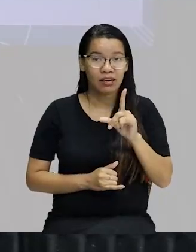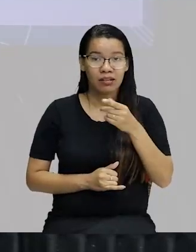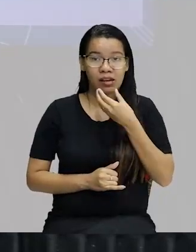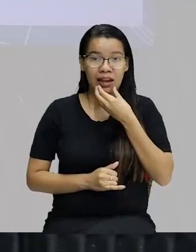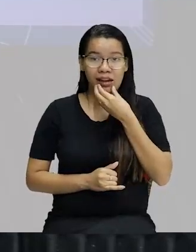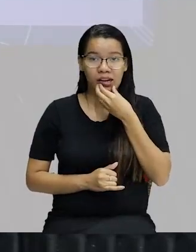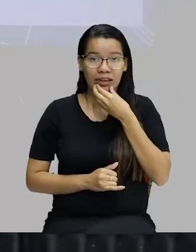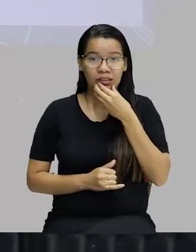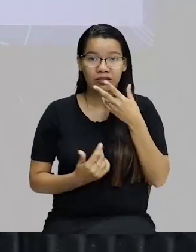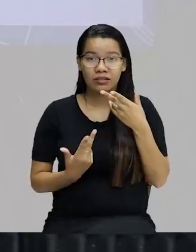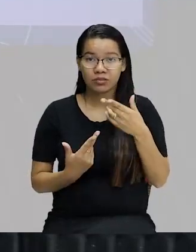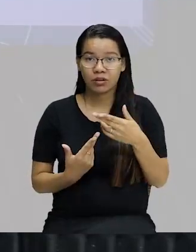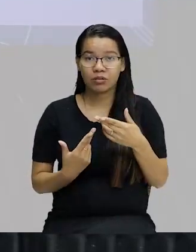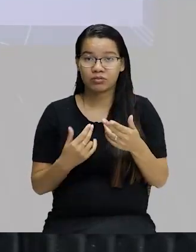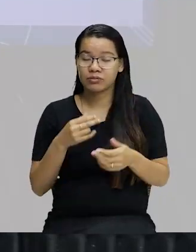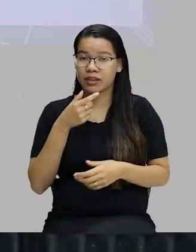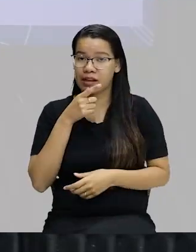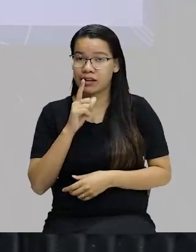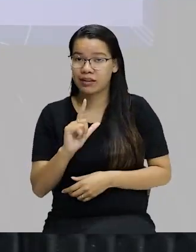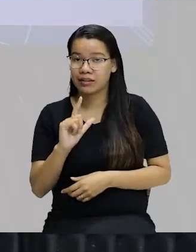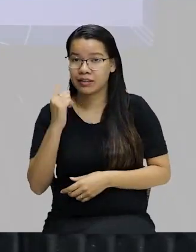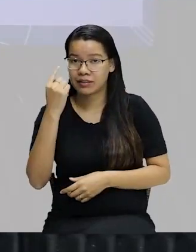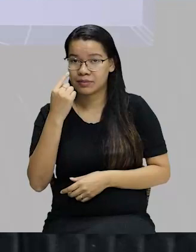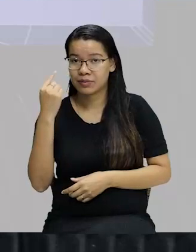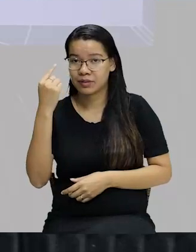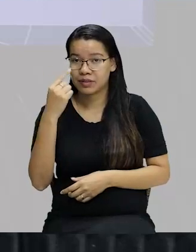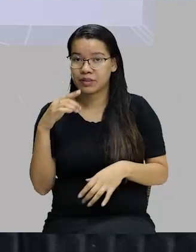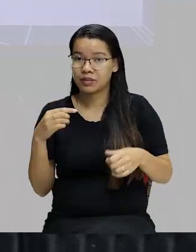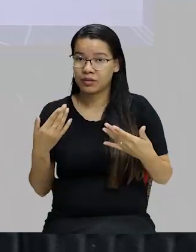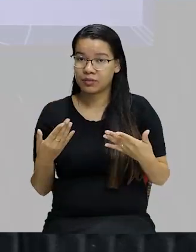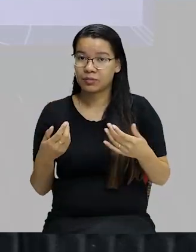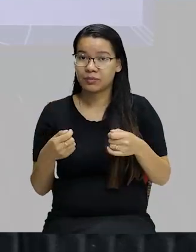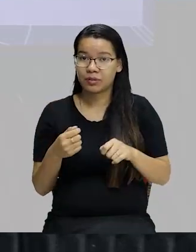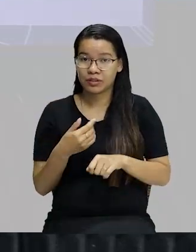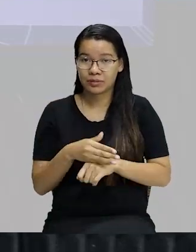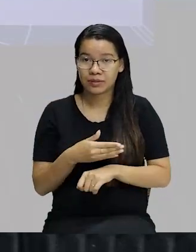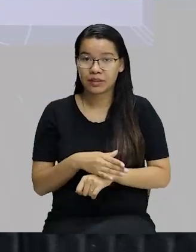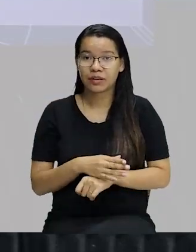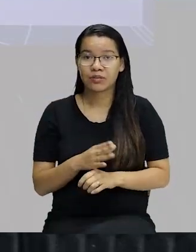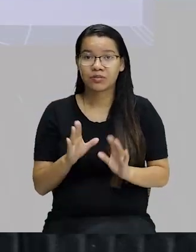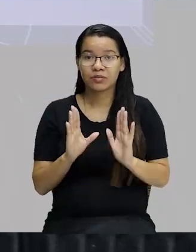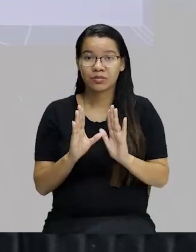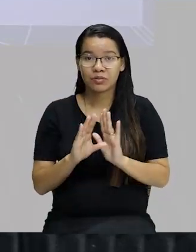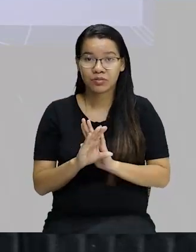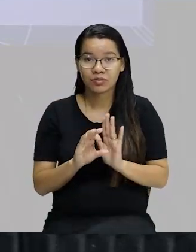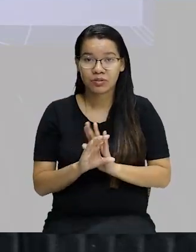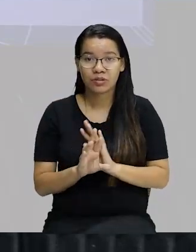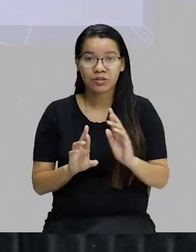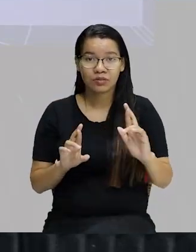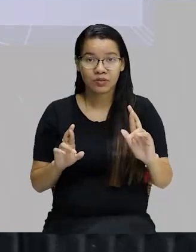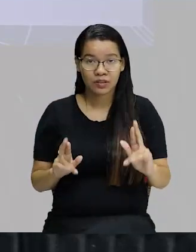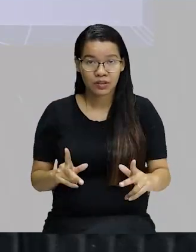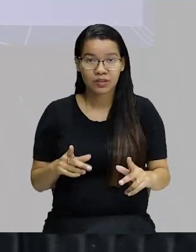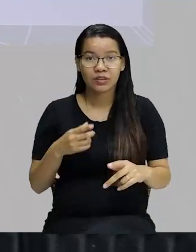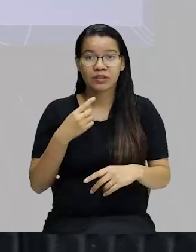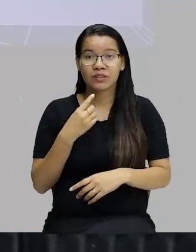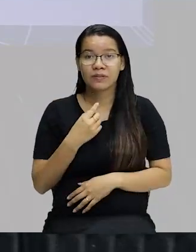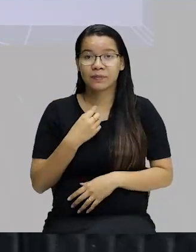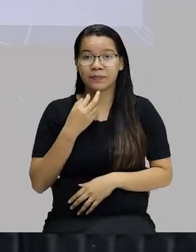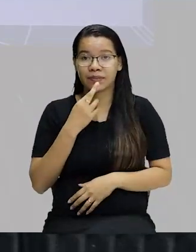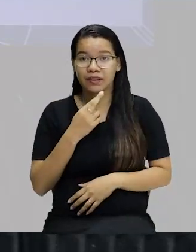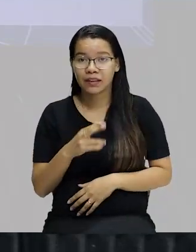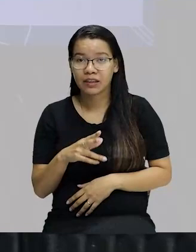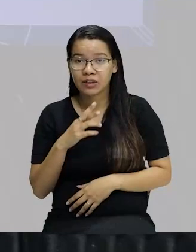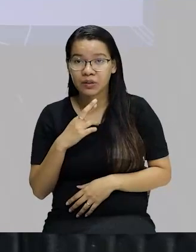língua espanhola. Então, você pode aplicar esses conceitos em diferentes idiomas quando você vai fazer a leitura de um texto que não é